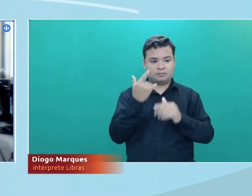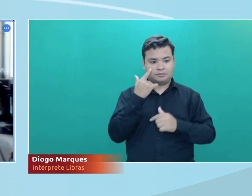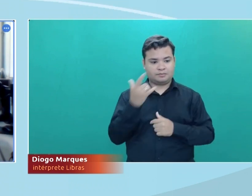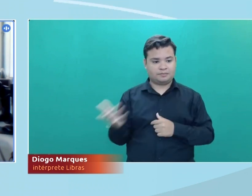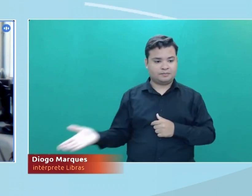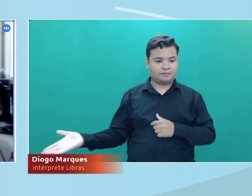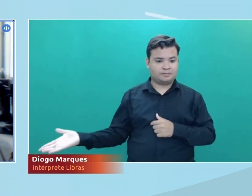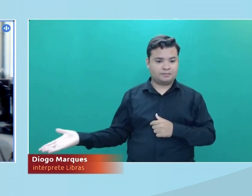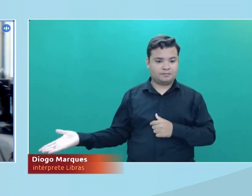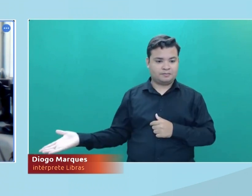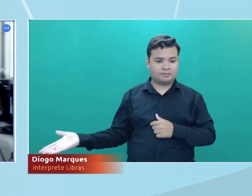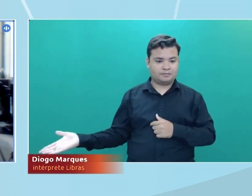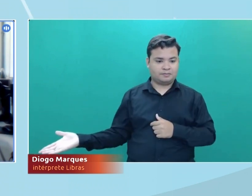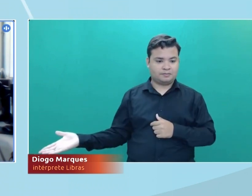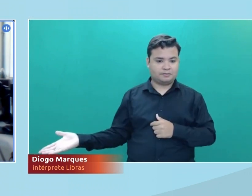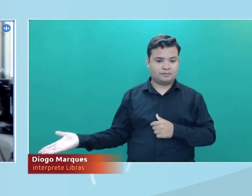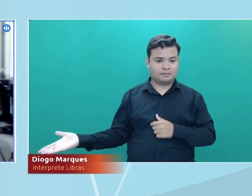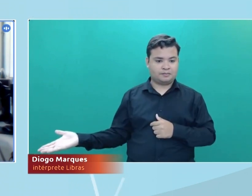ifg.edu.br. Aparecendo aqui embaixo,